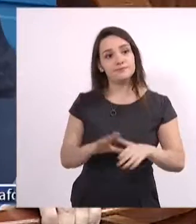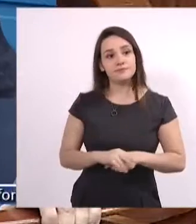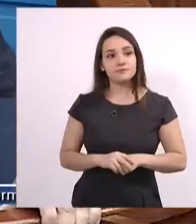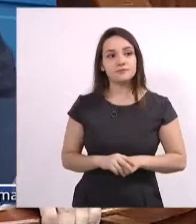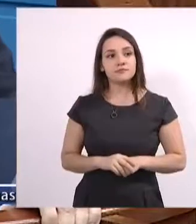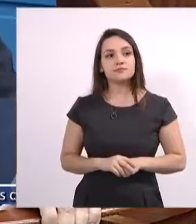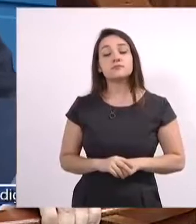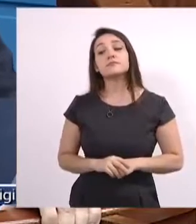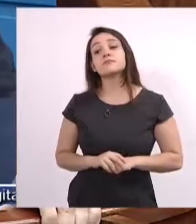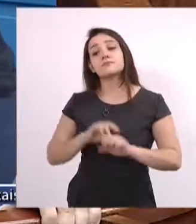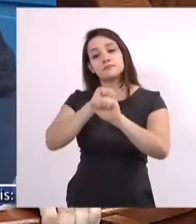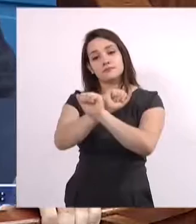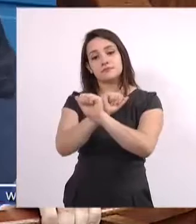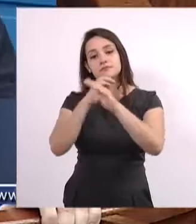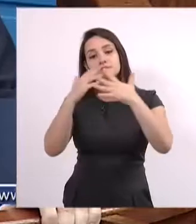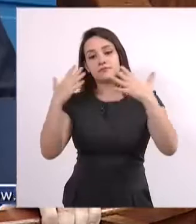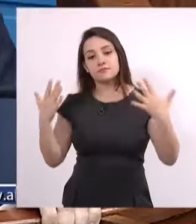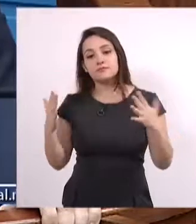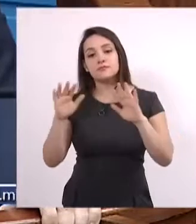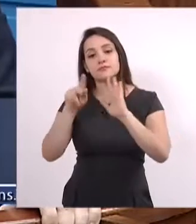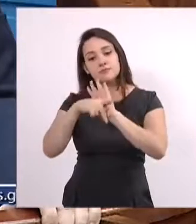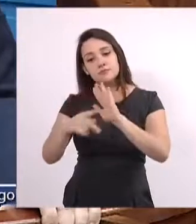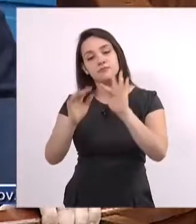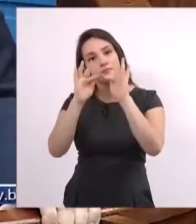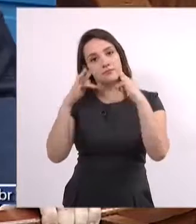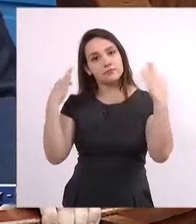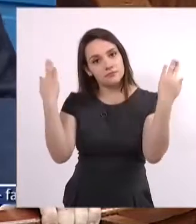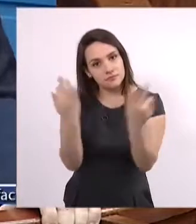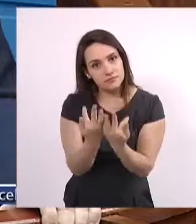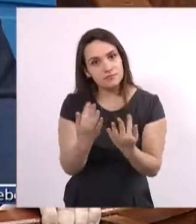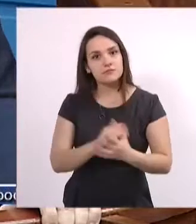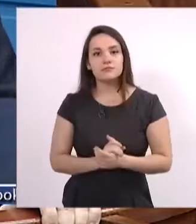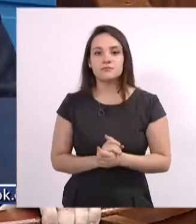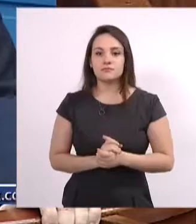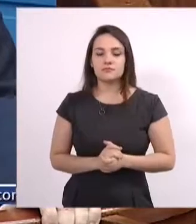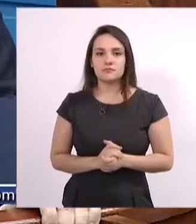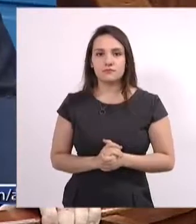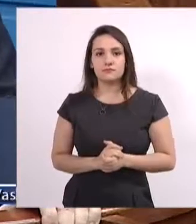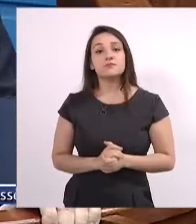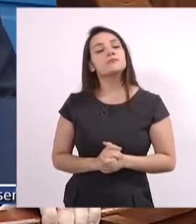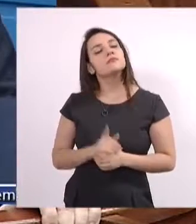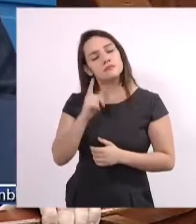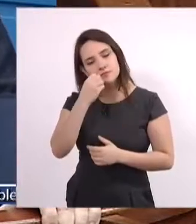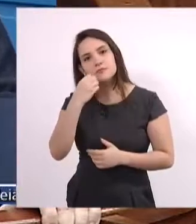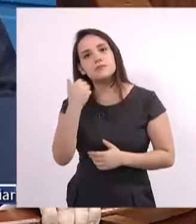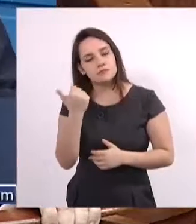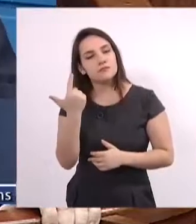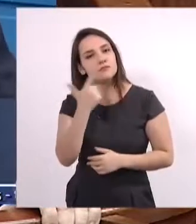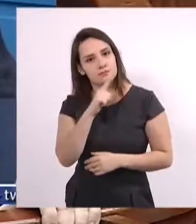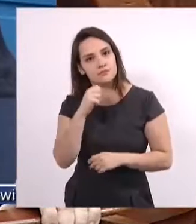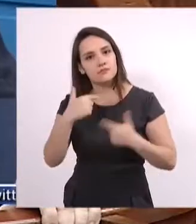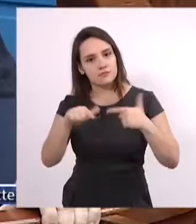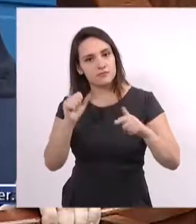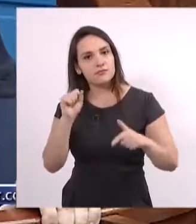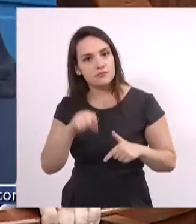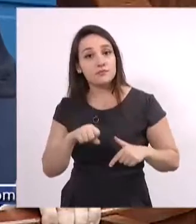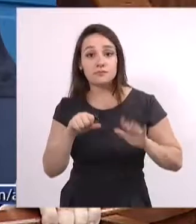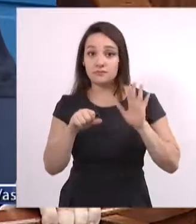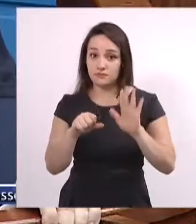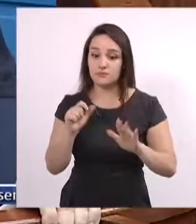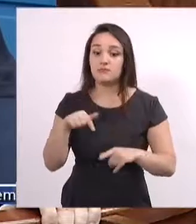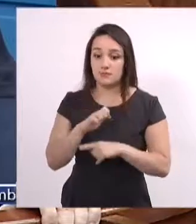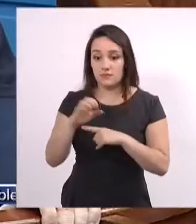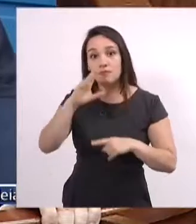a agricultura familiar, e nós, no Mato Grosso do Sul, nós temos